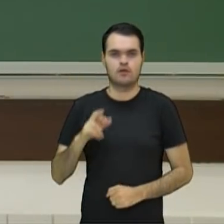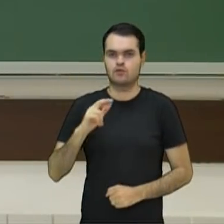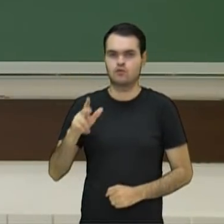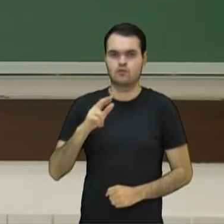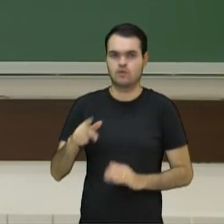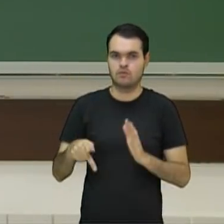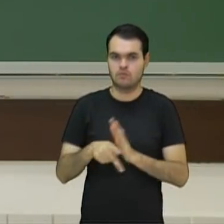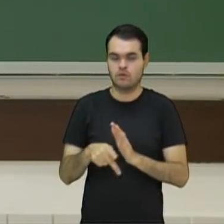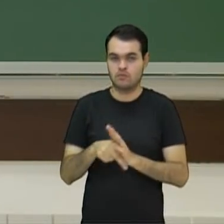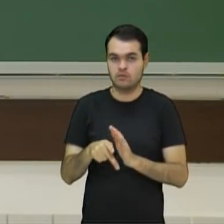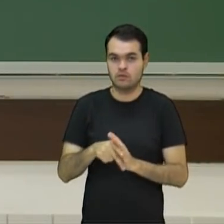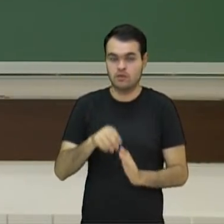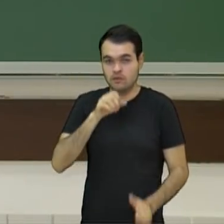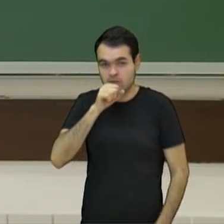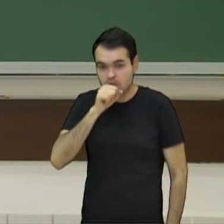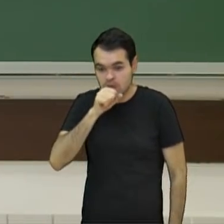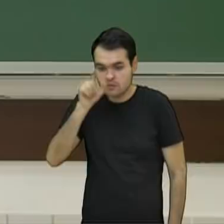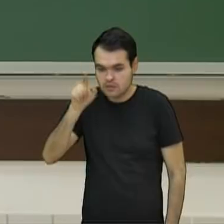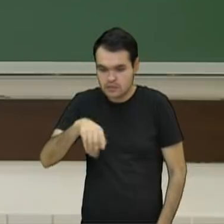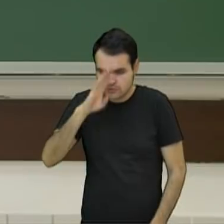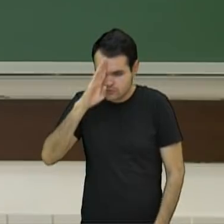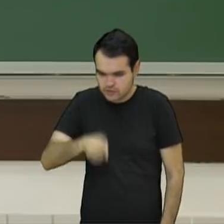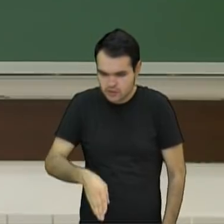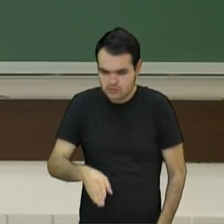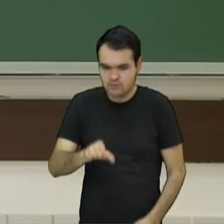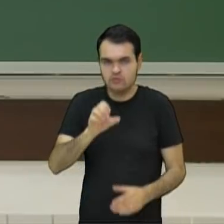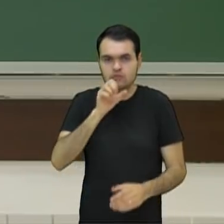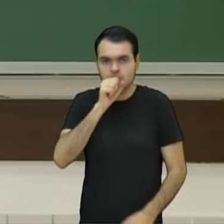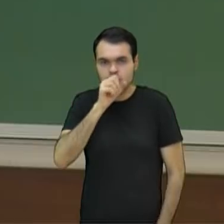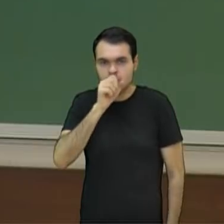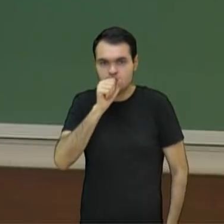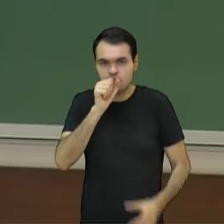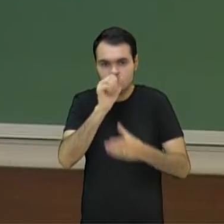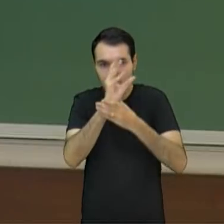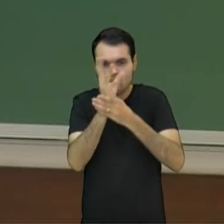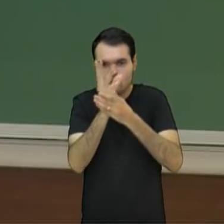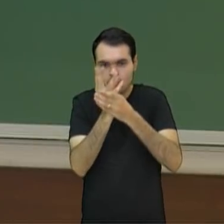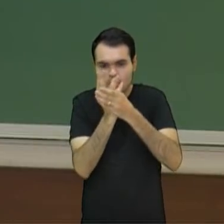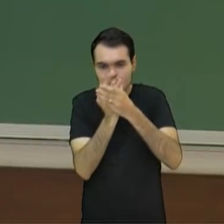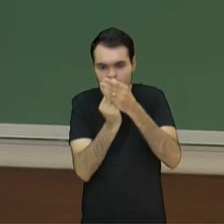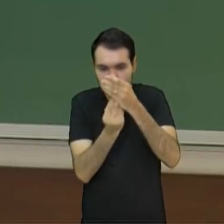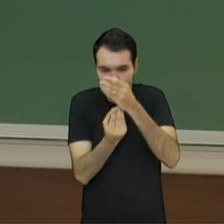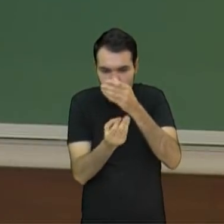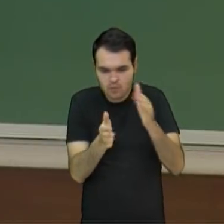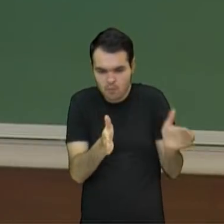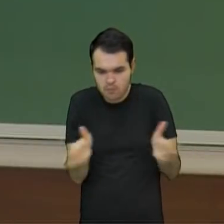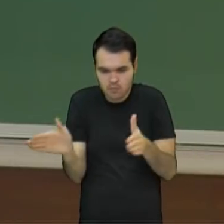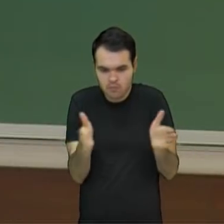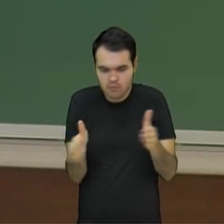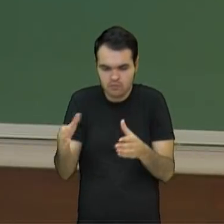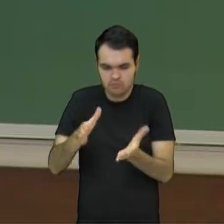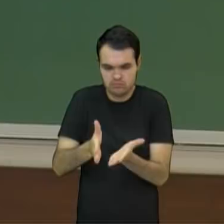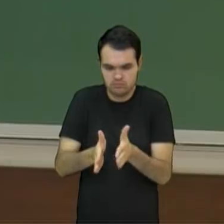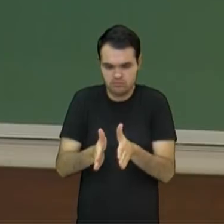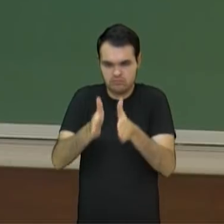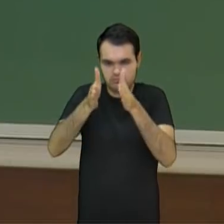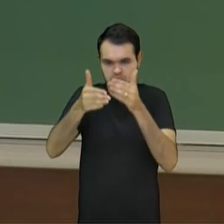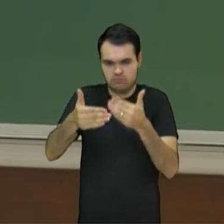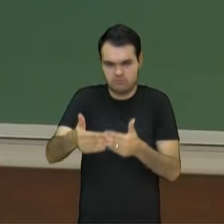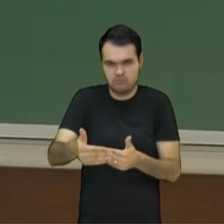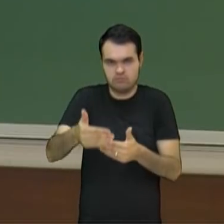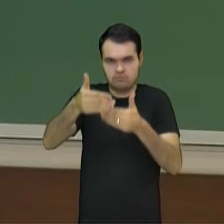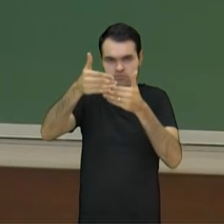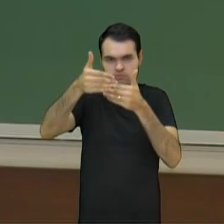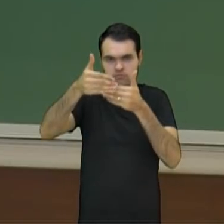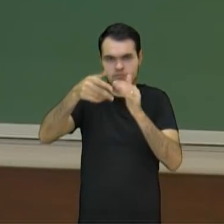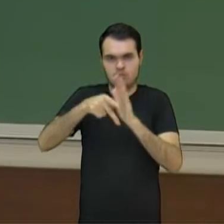do campo, mas já sai o suco dentro das caixinhas. Esse é um exemplo de agroindústria. Lá no campo, a